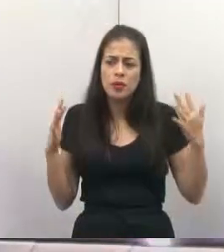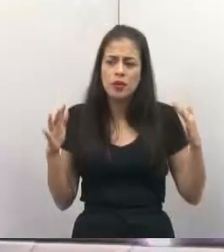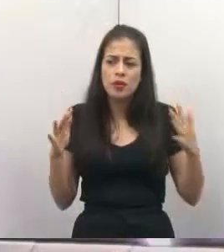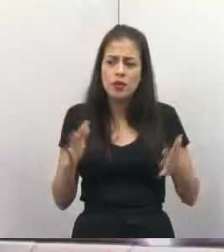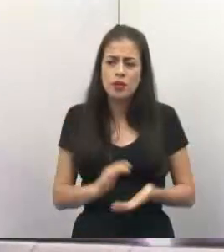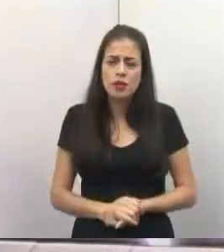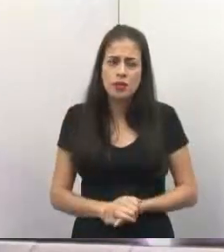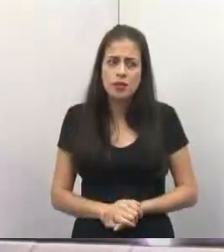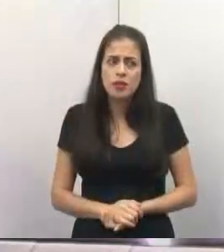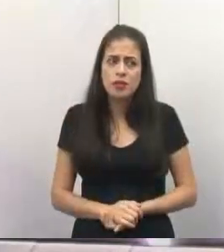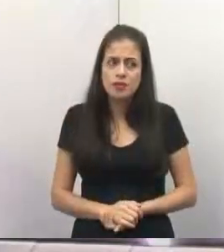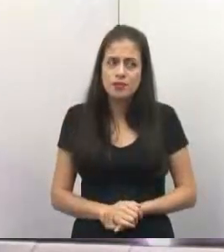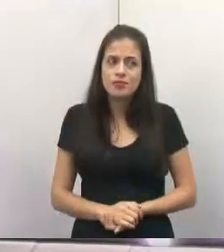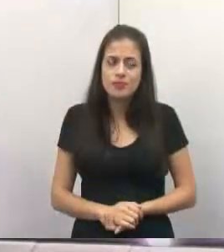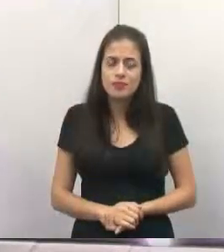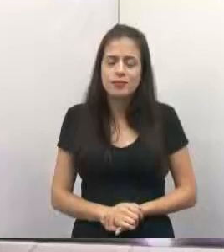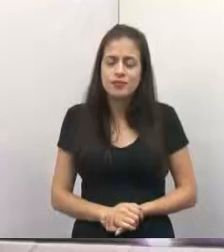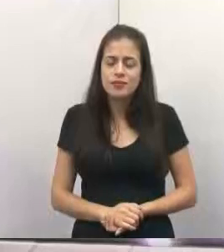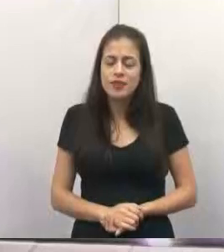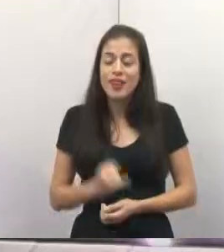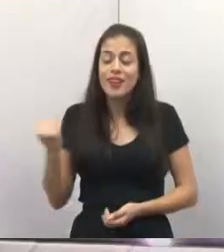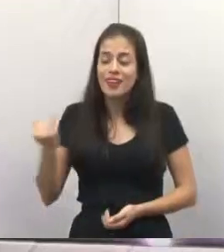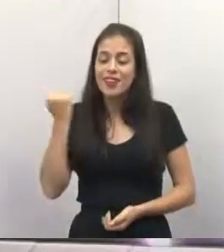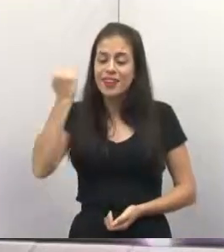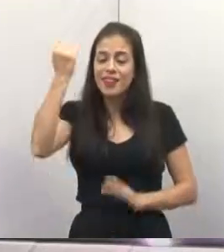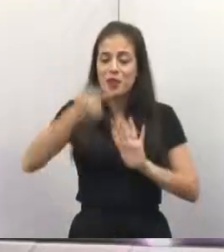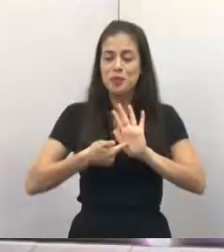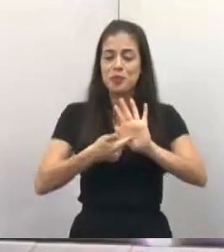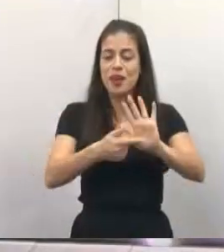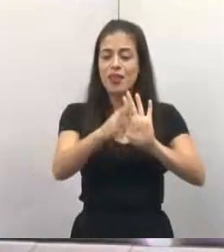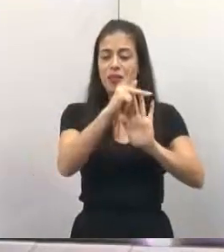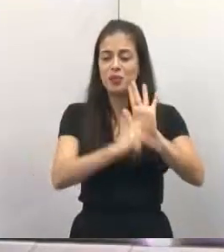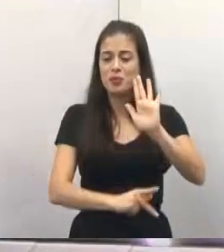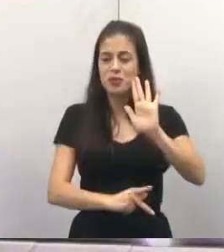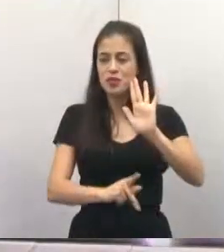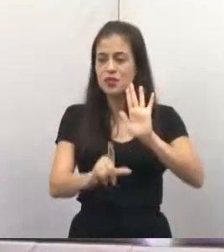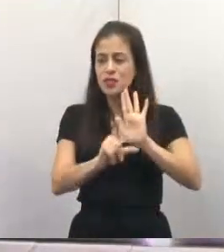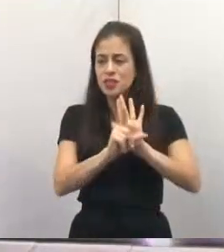E eu acho que é muito importante a gente apresentar esse projeto de lei